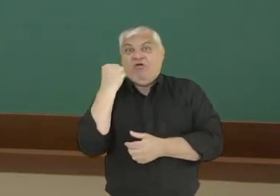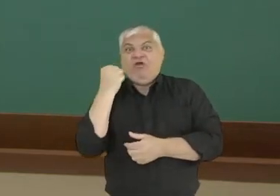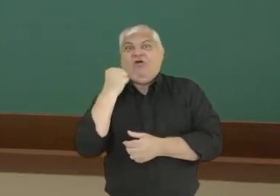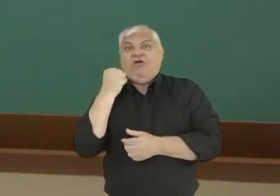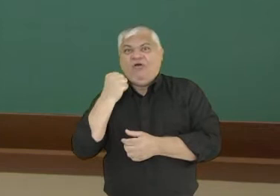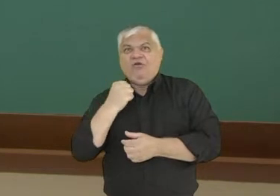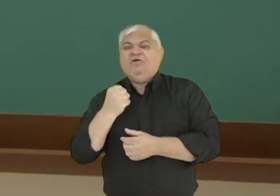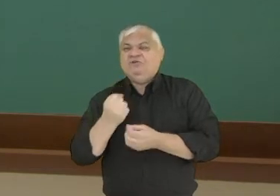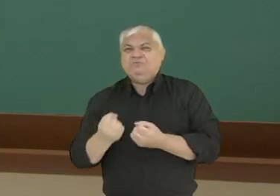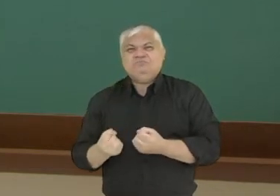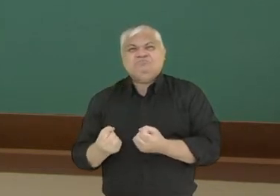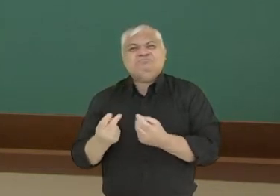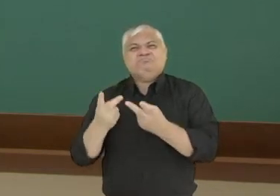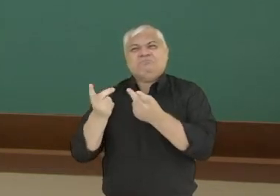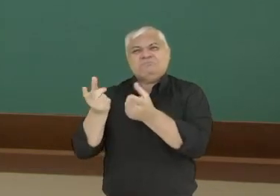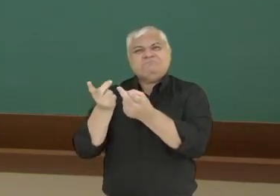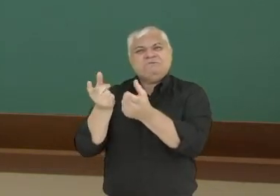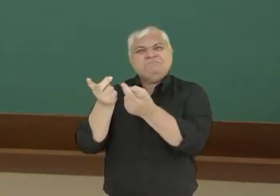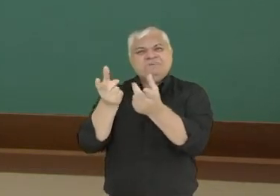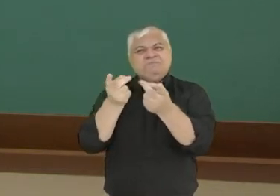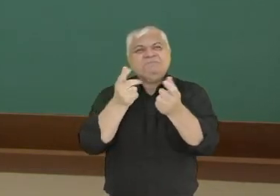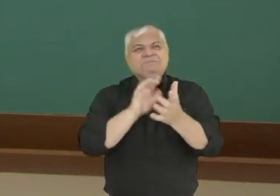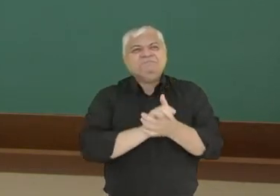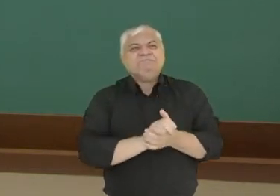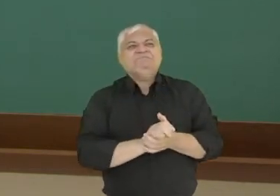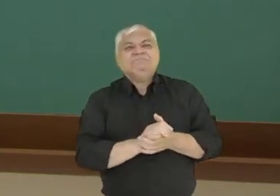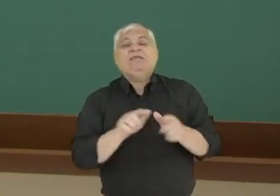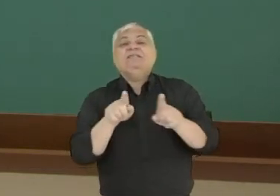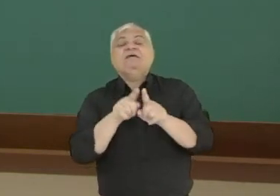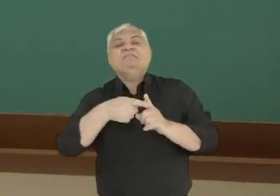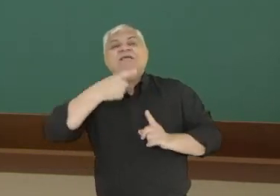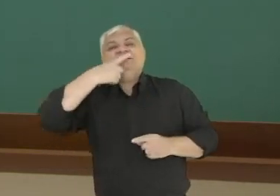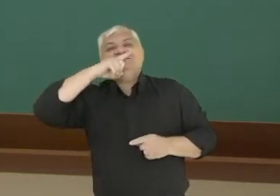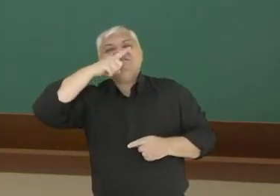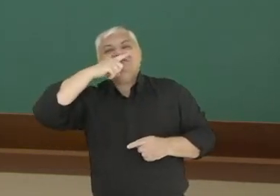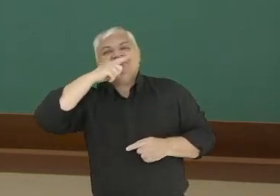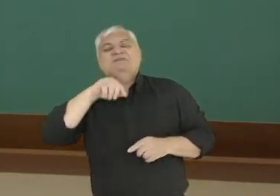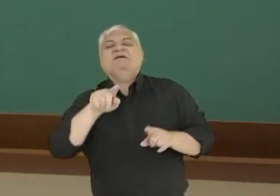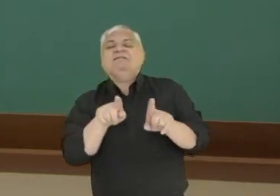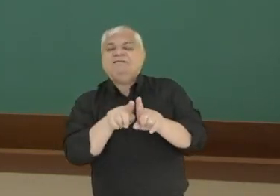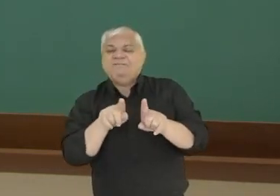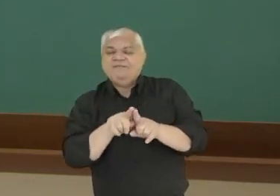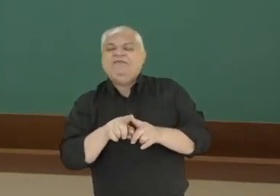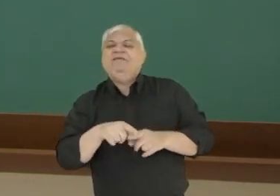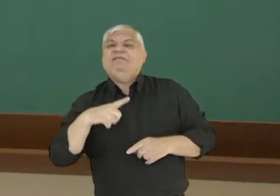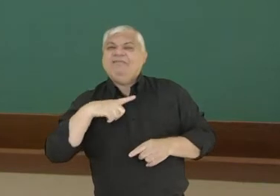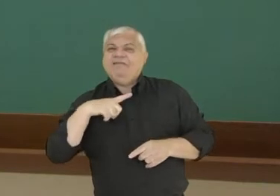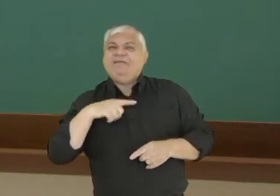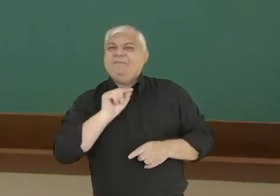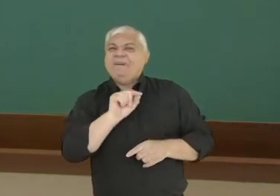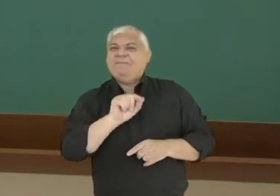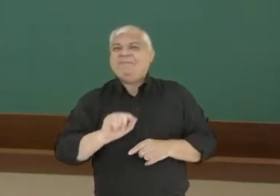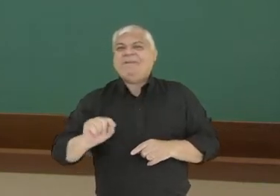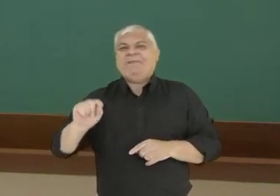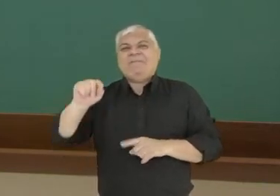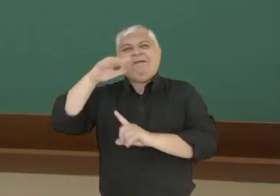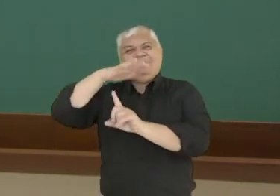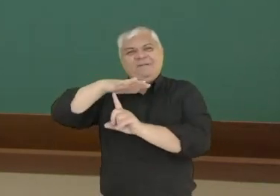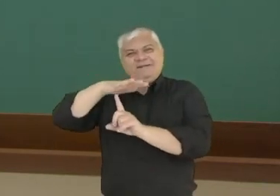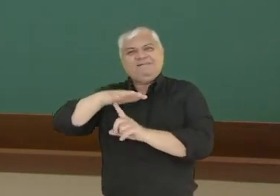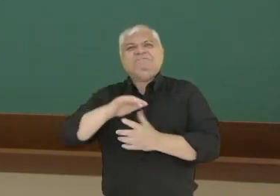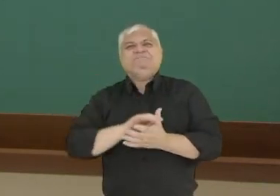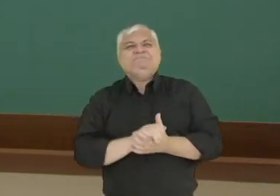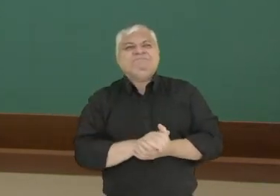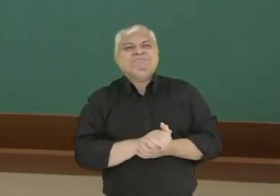Paranaense na e da região sul portanto e na cana-de-açúcar também que hoje a gente tem presente sendo produzida no